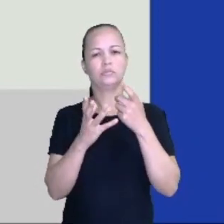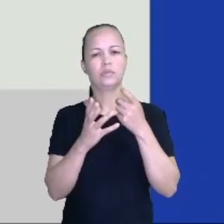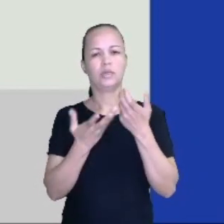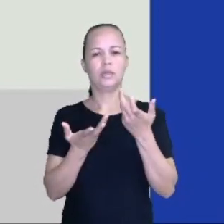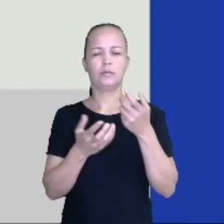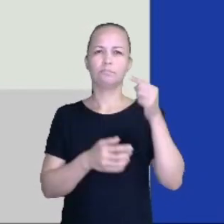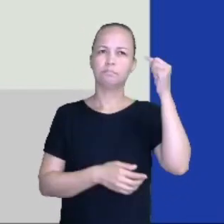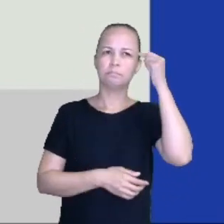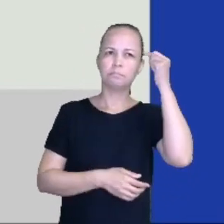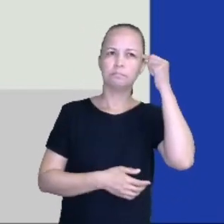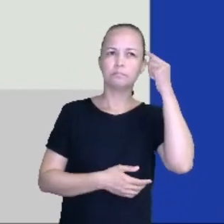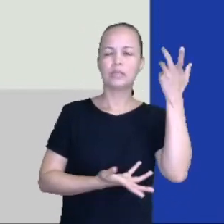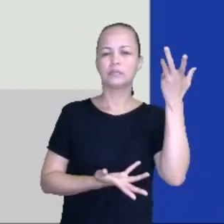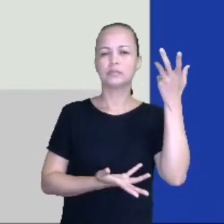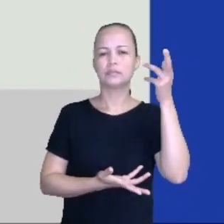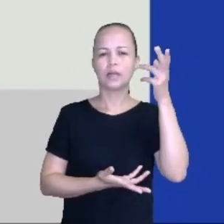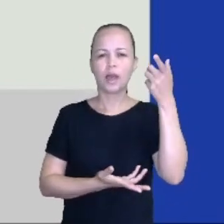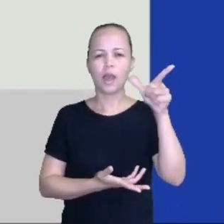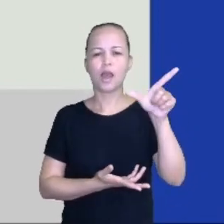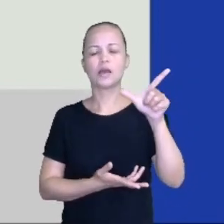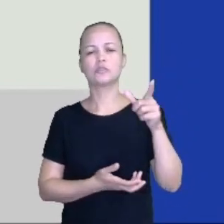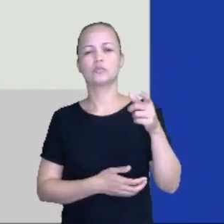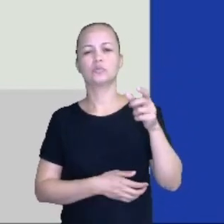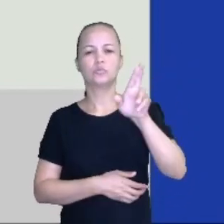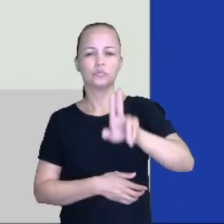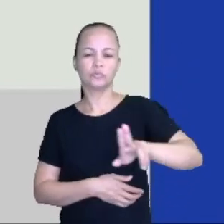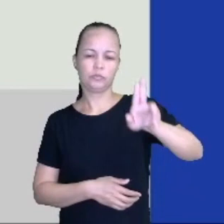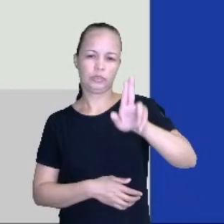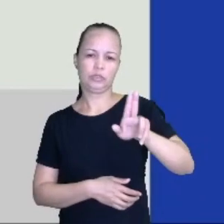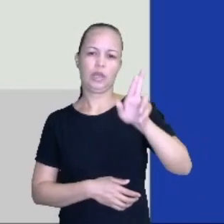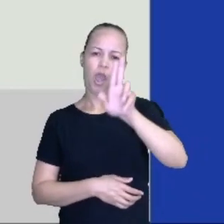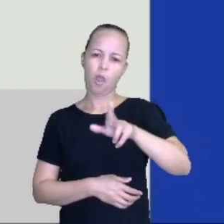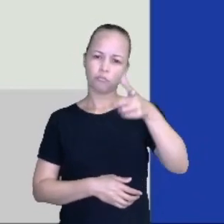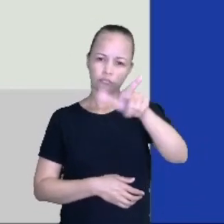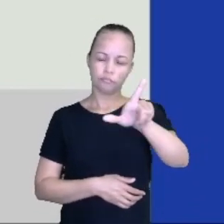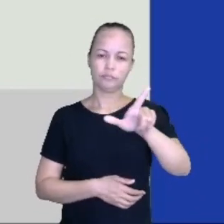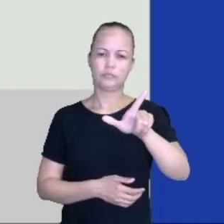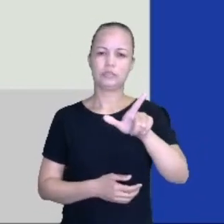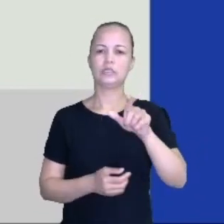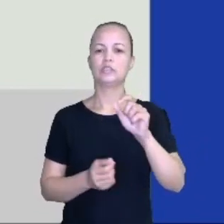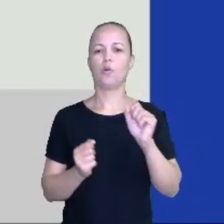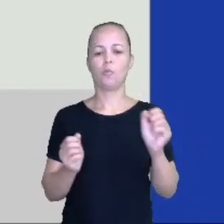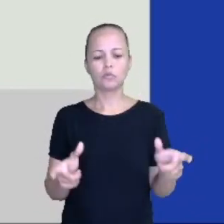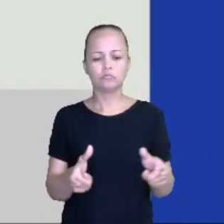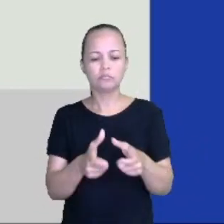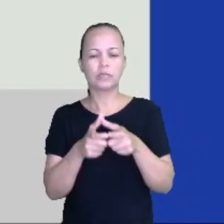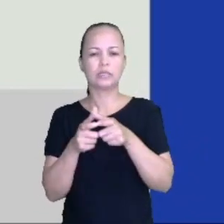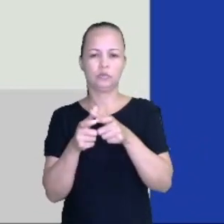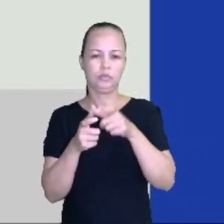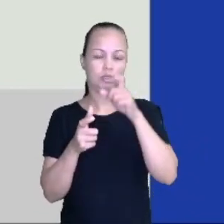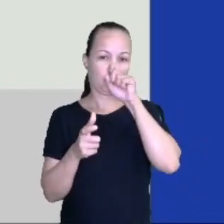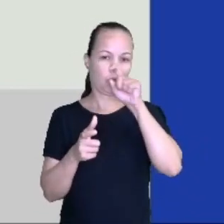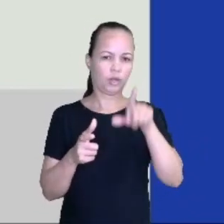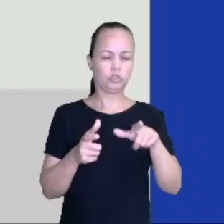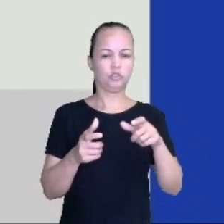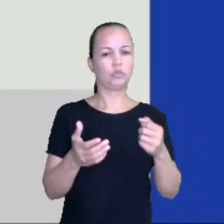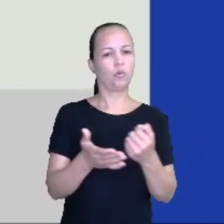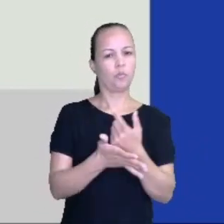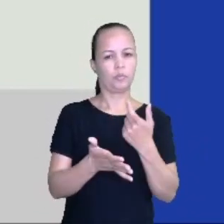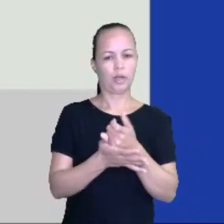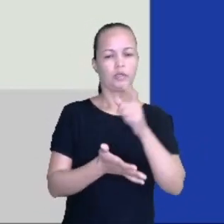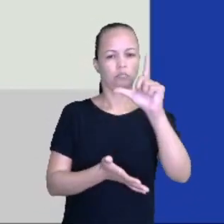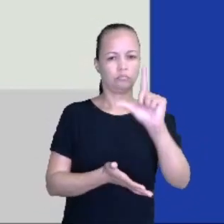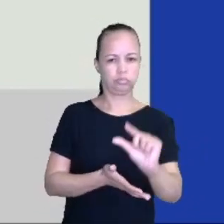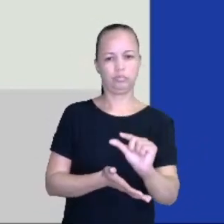repensado, reutilizado ou reciclado. Então você pode reduzir esse lixo comprando menos